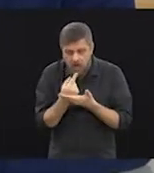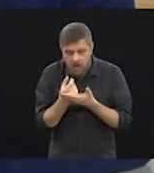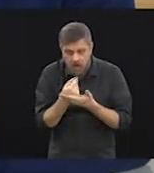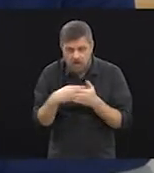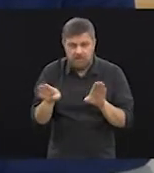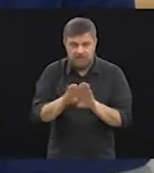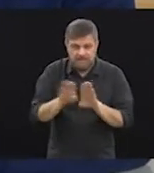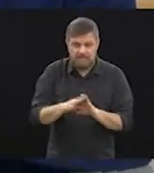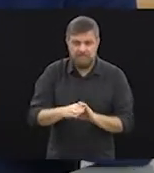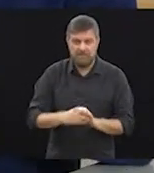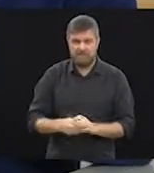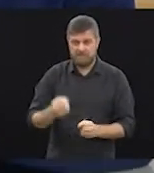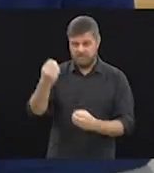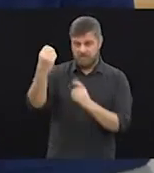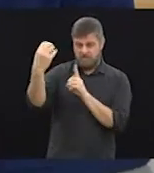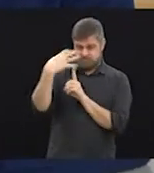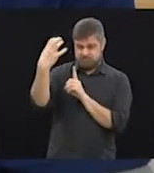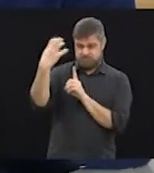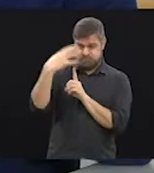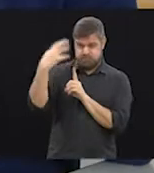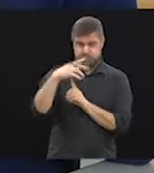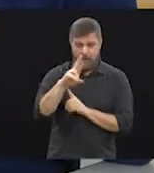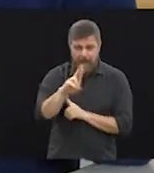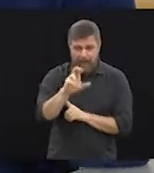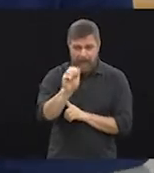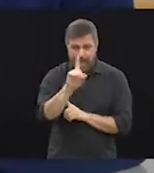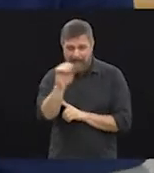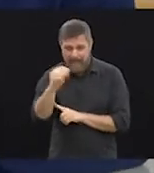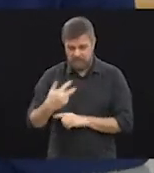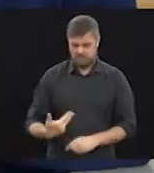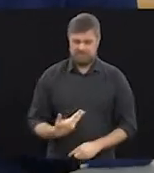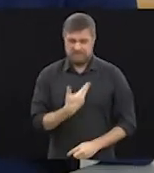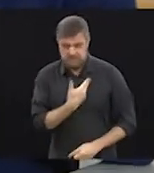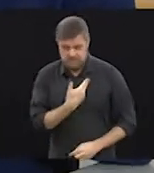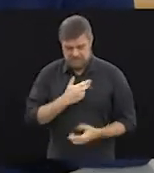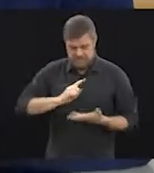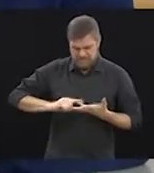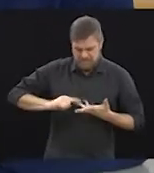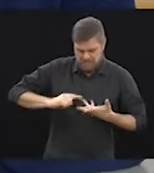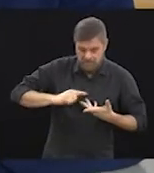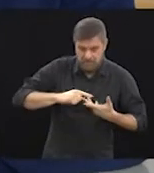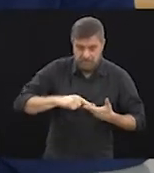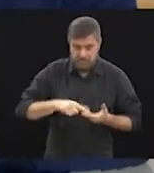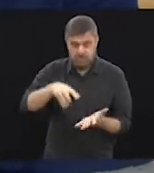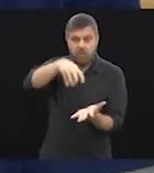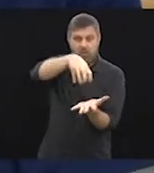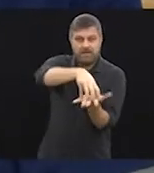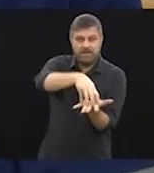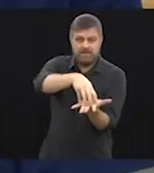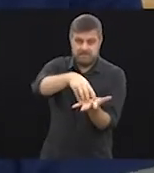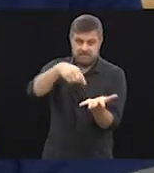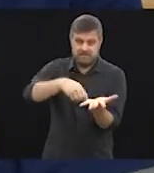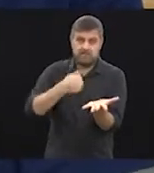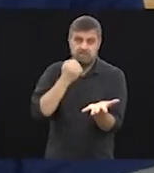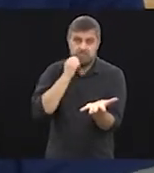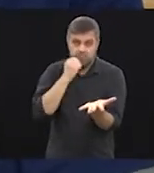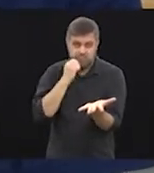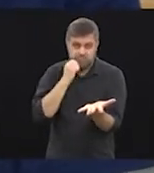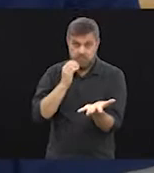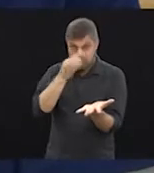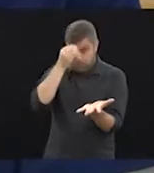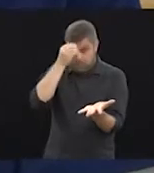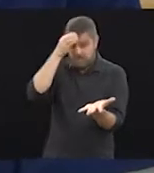quimioterápicos, imunoquimioterápicos, radioterápicos, cirúrgicos e etc., não é? Quer dizer,